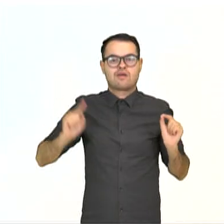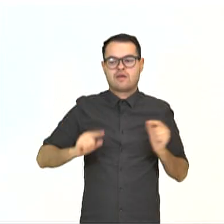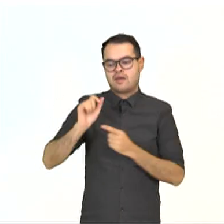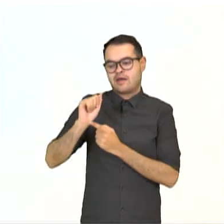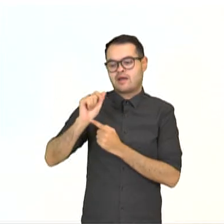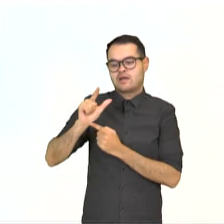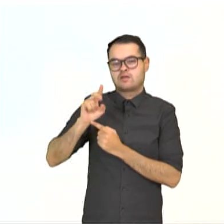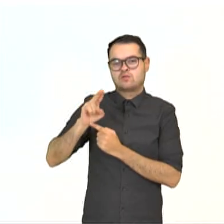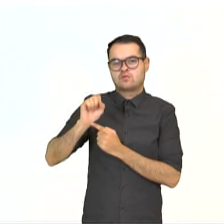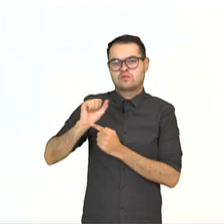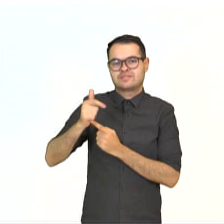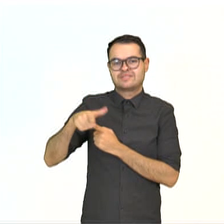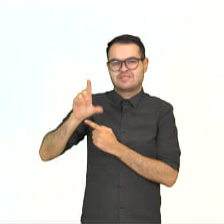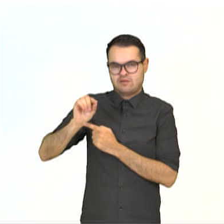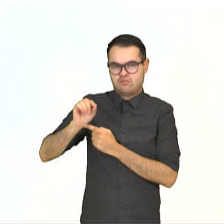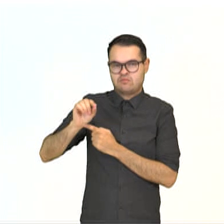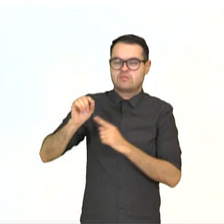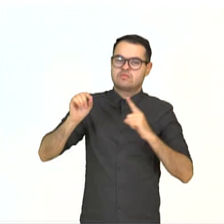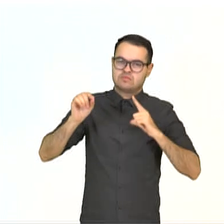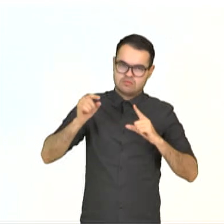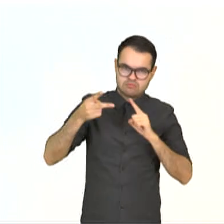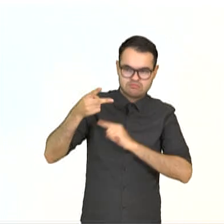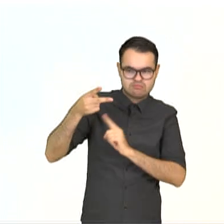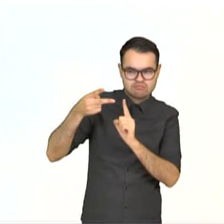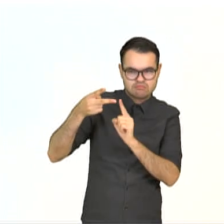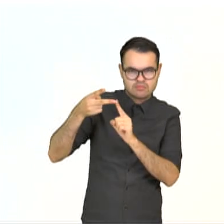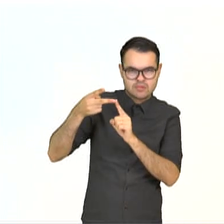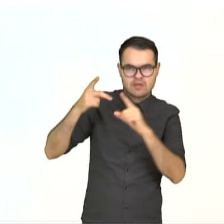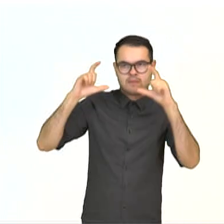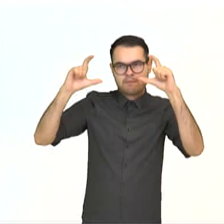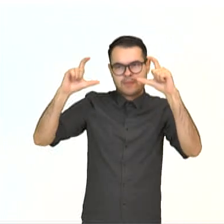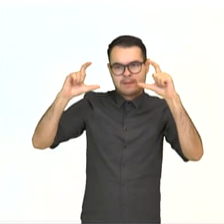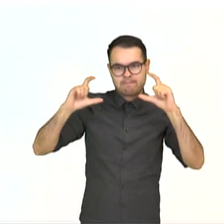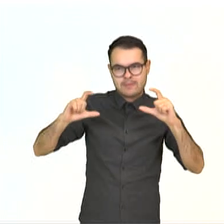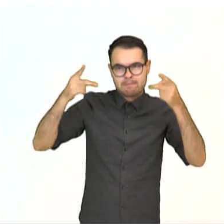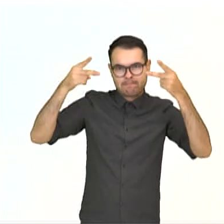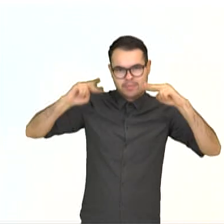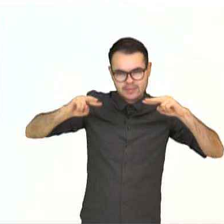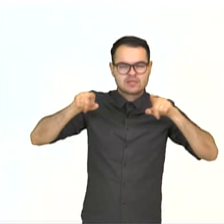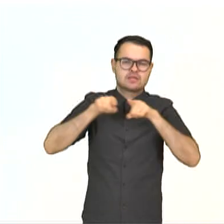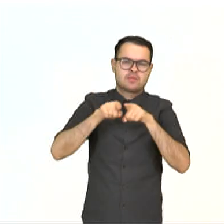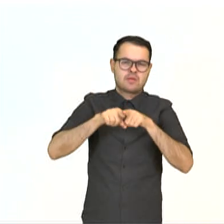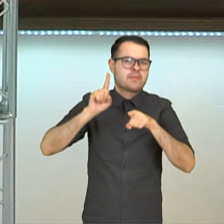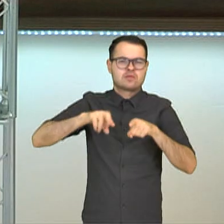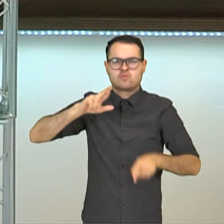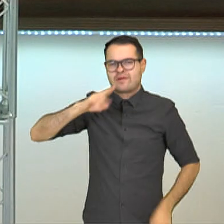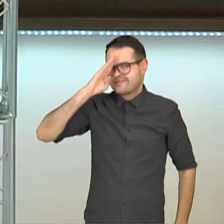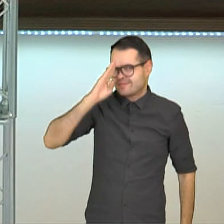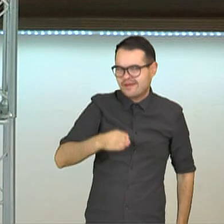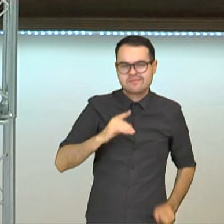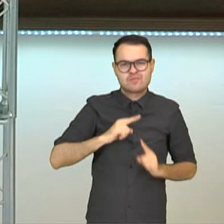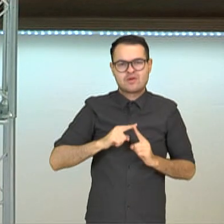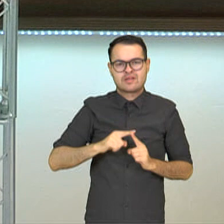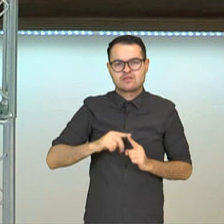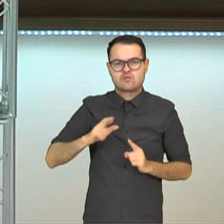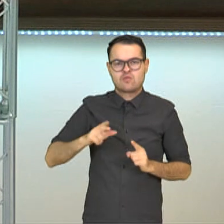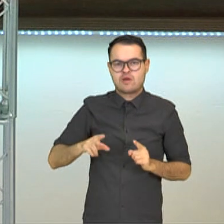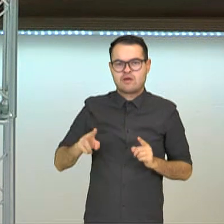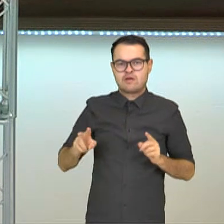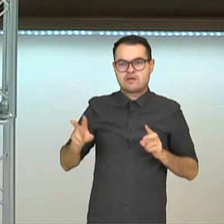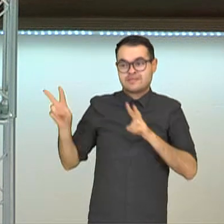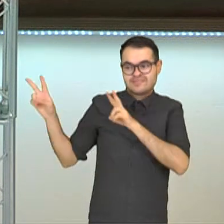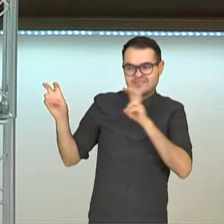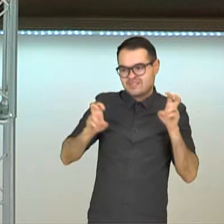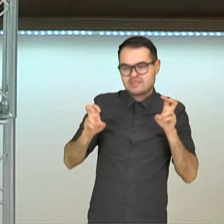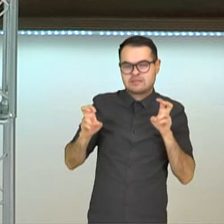alusão, apesar de nós termos também uma espécie de paráfrase, mas isso não se faz diretamente porque ela não cita o autor,